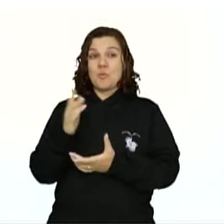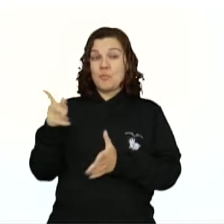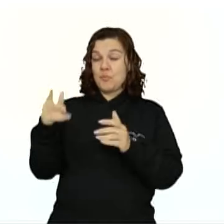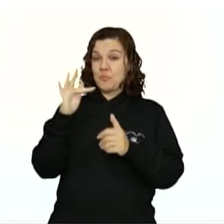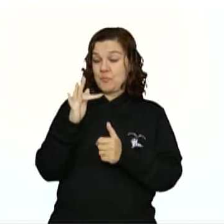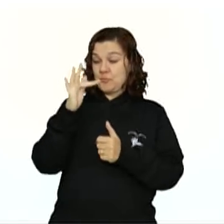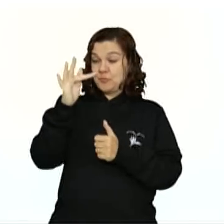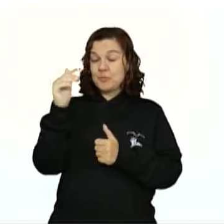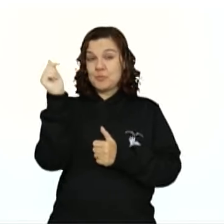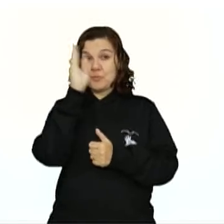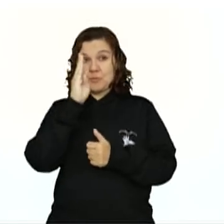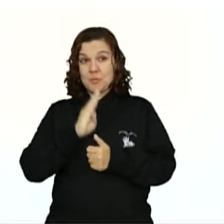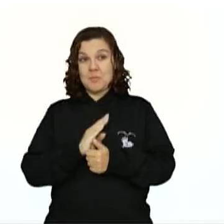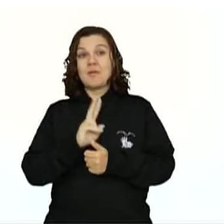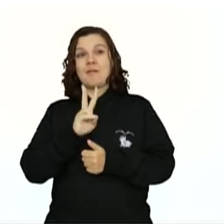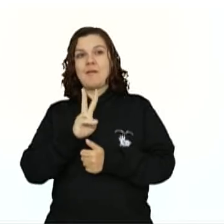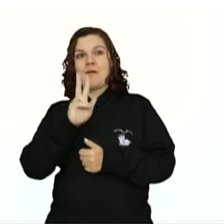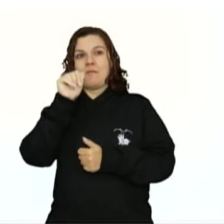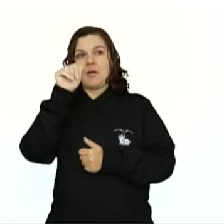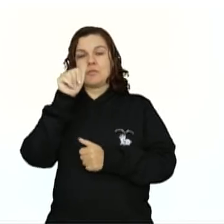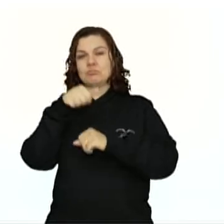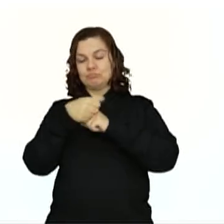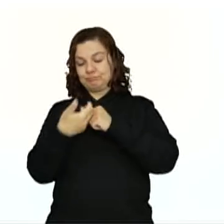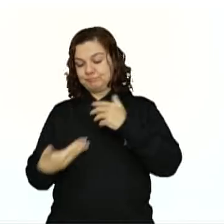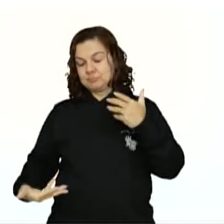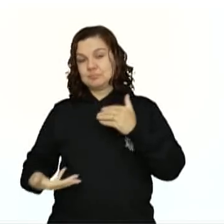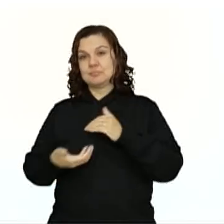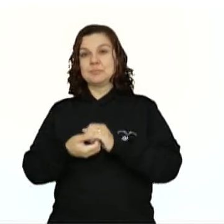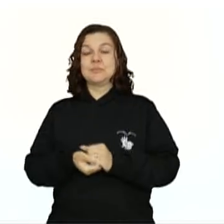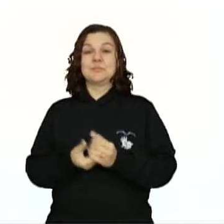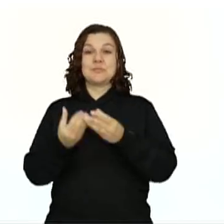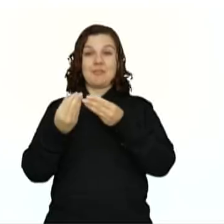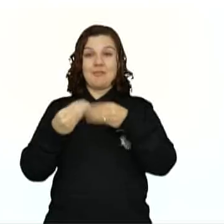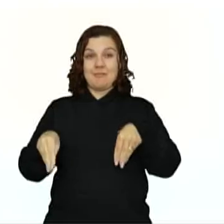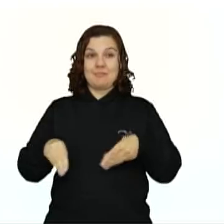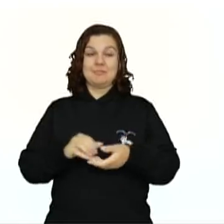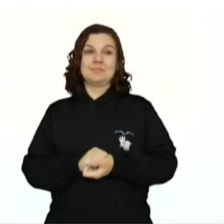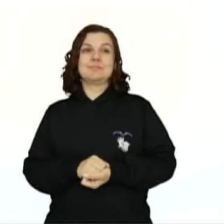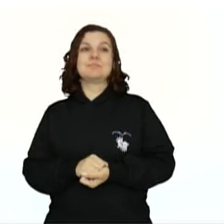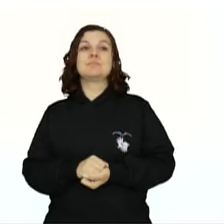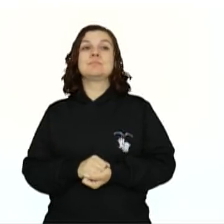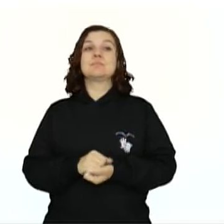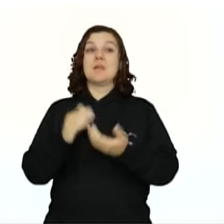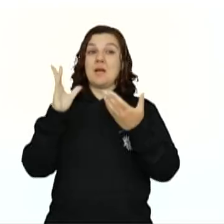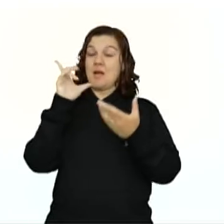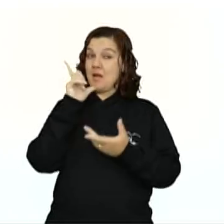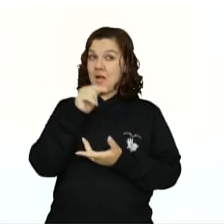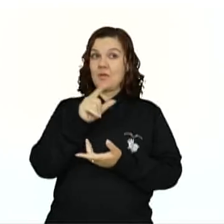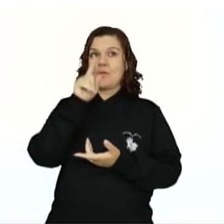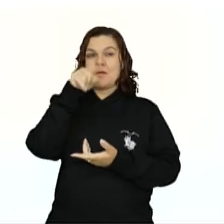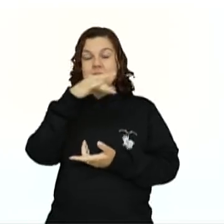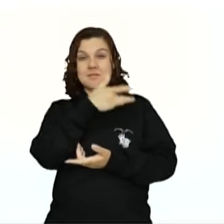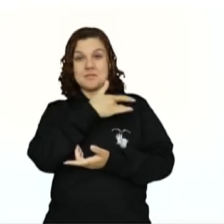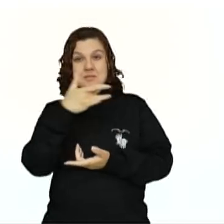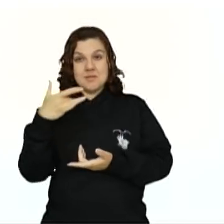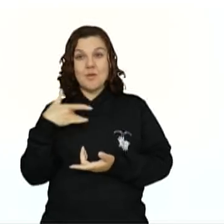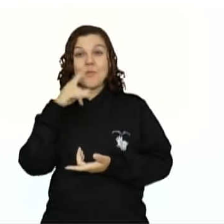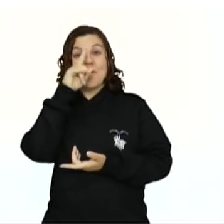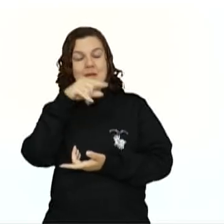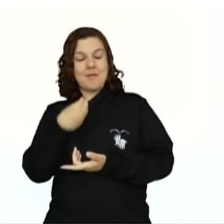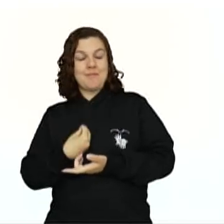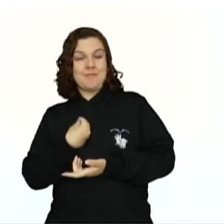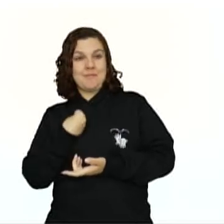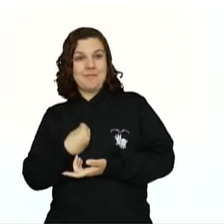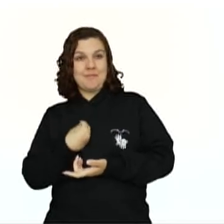próprio futuro do Brasil vai direto para o ralo. Continuando. Água é saúde,